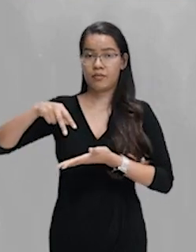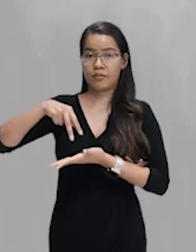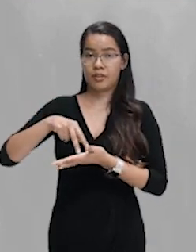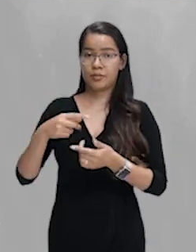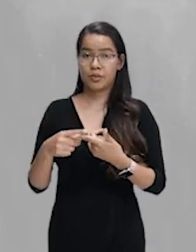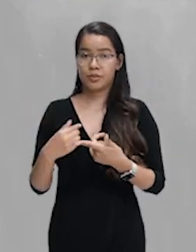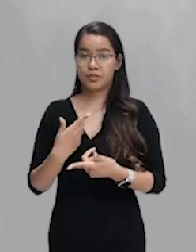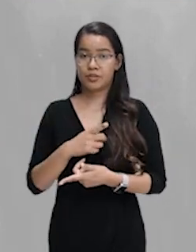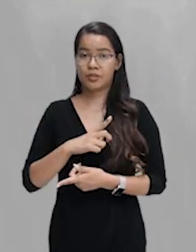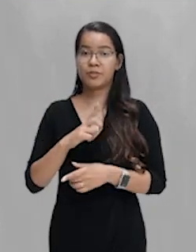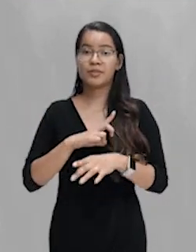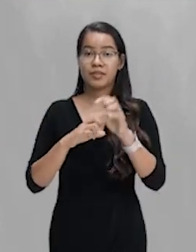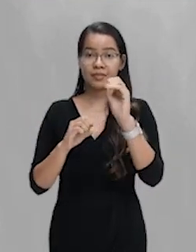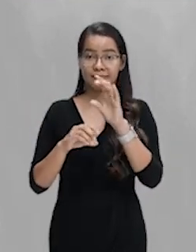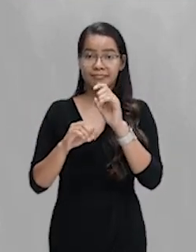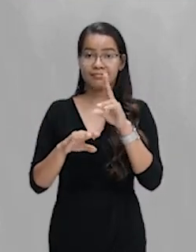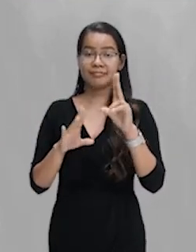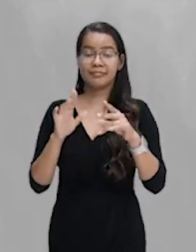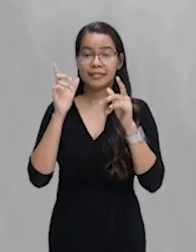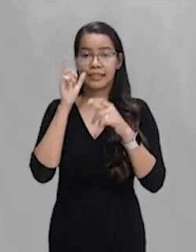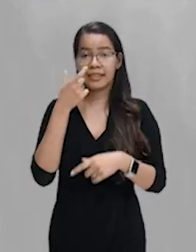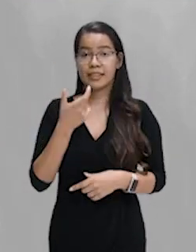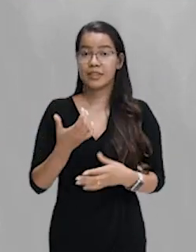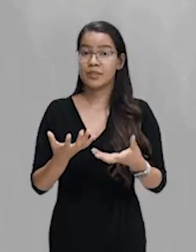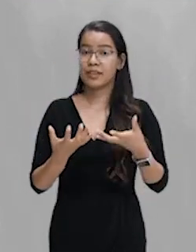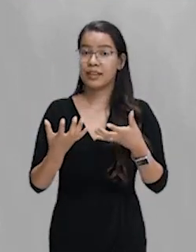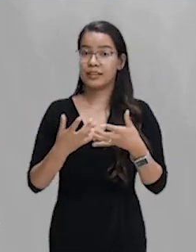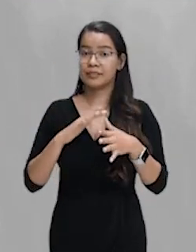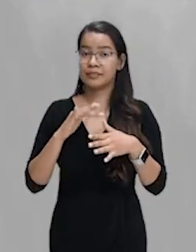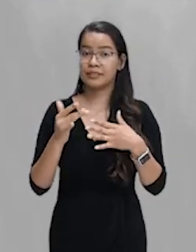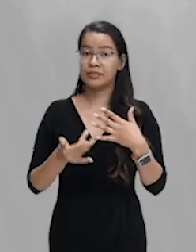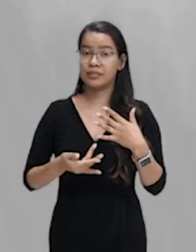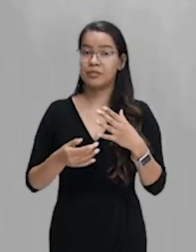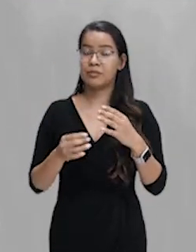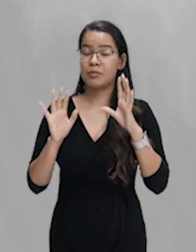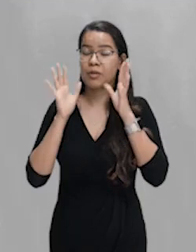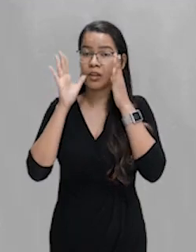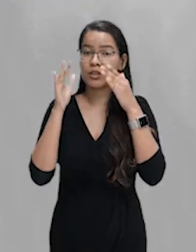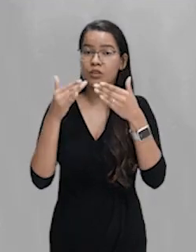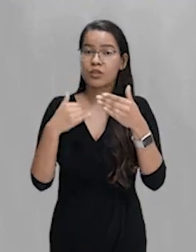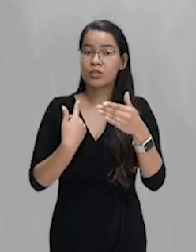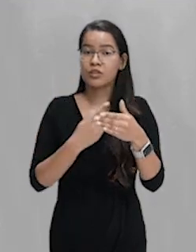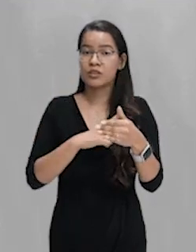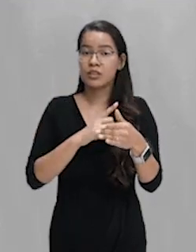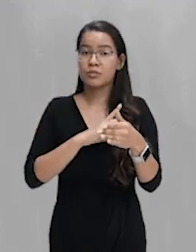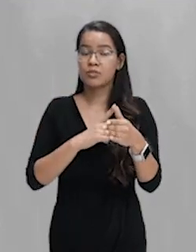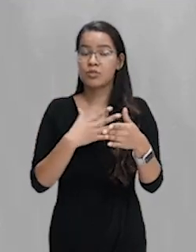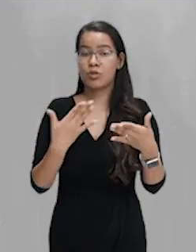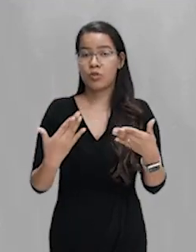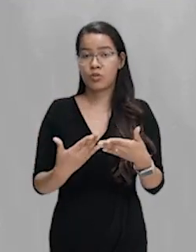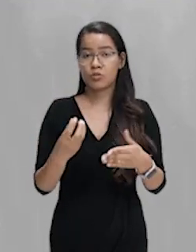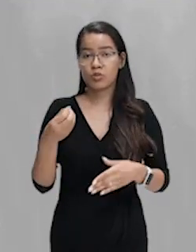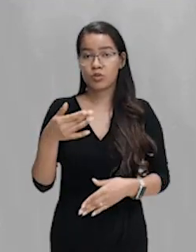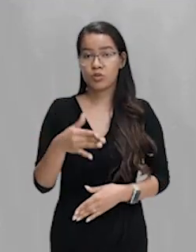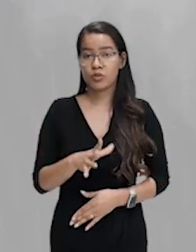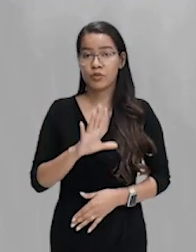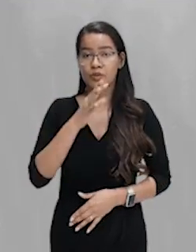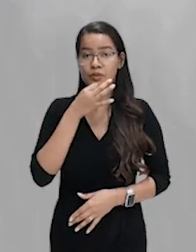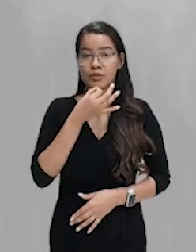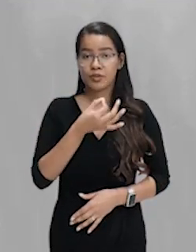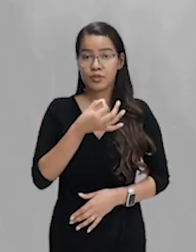de vocês também, que nós estamos com um quadro novo, tá? Lá na TV Educação. Algumas dicas